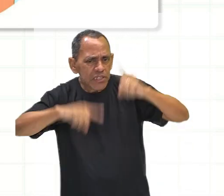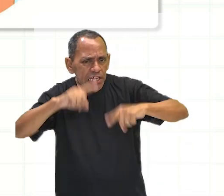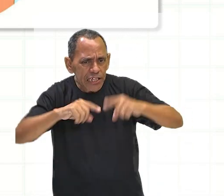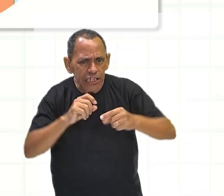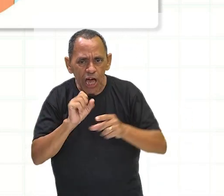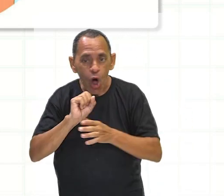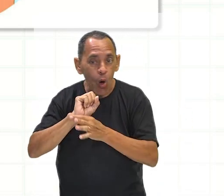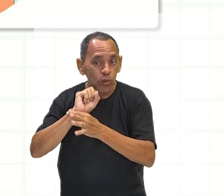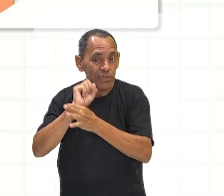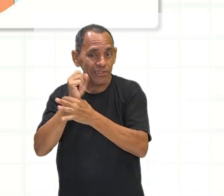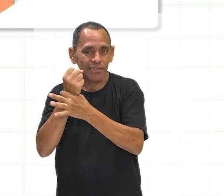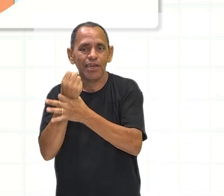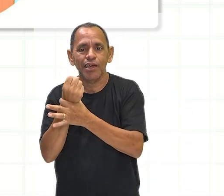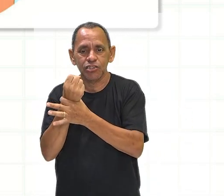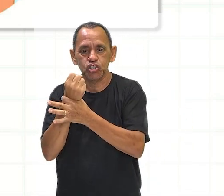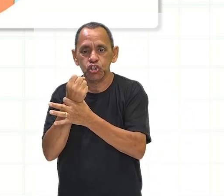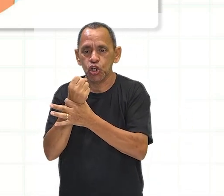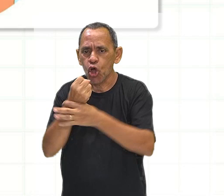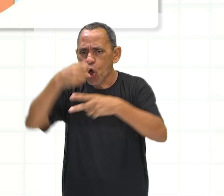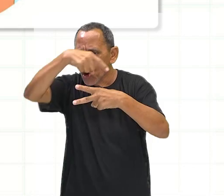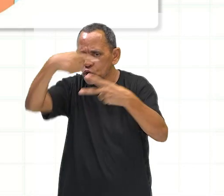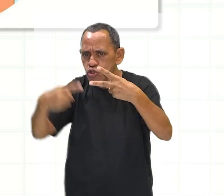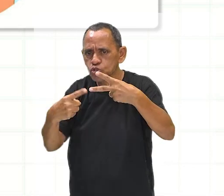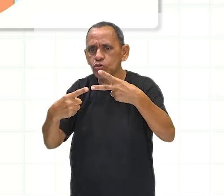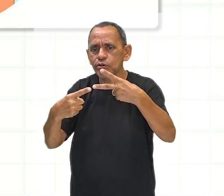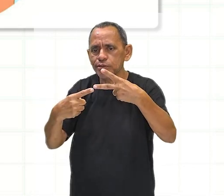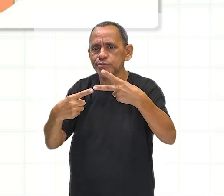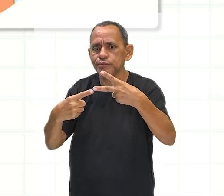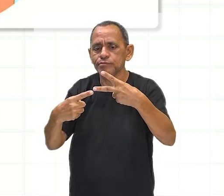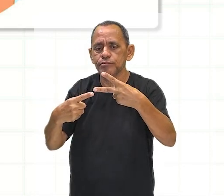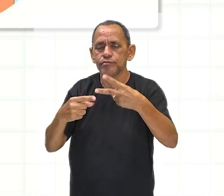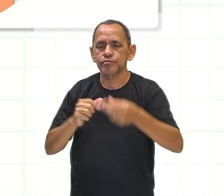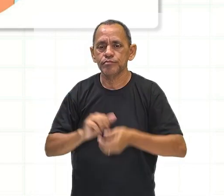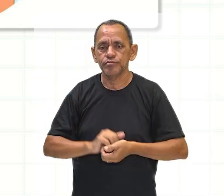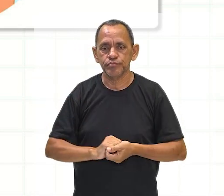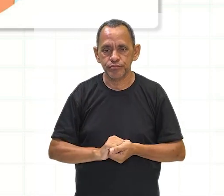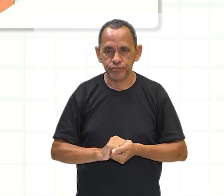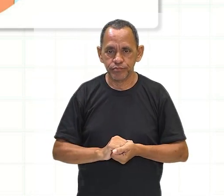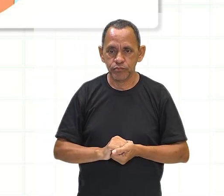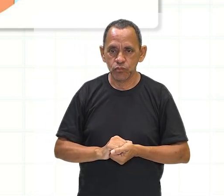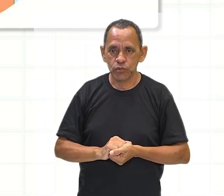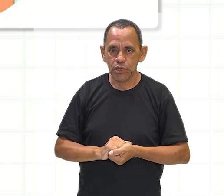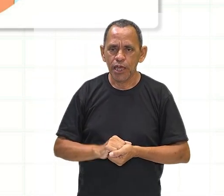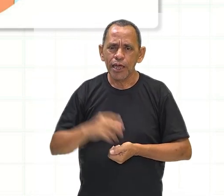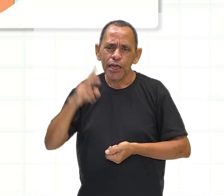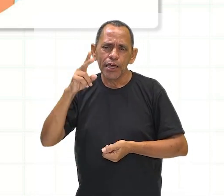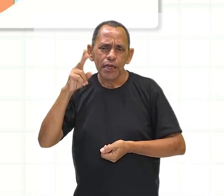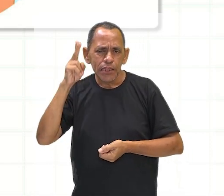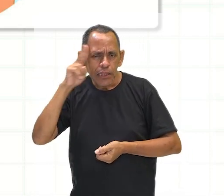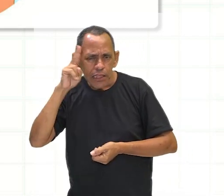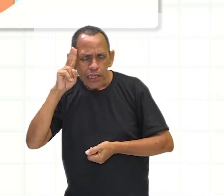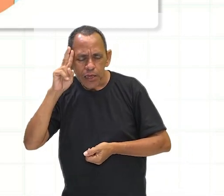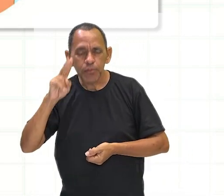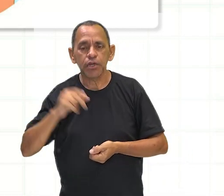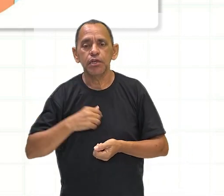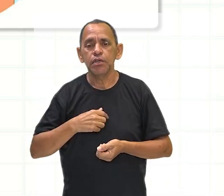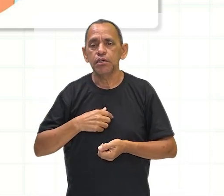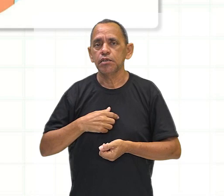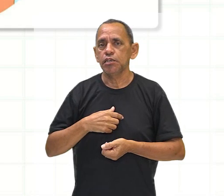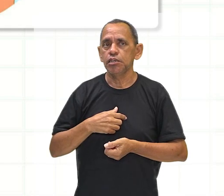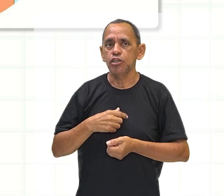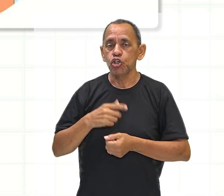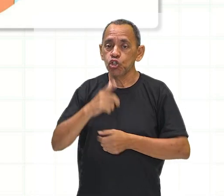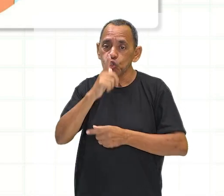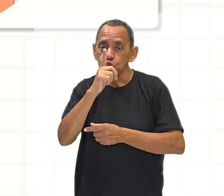urinário. Então, por esse canal ali, que é a uretra, vai passar a urina. E como nós falamos, a urina pode conter ali